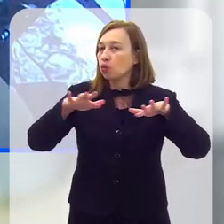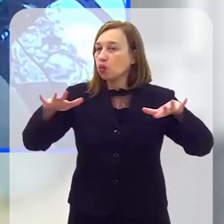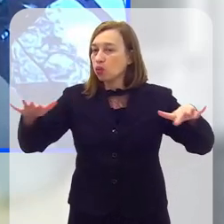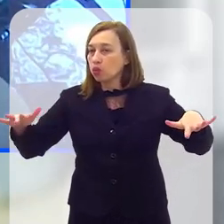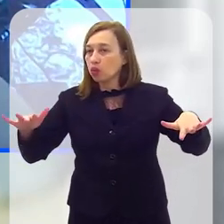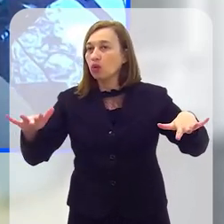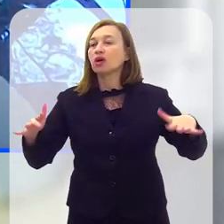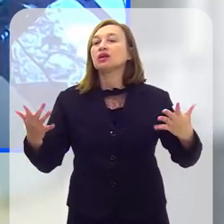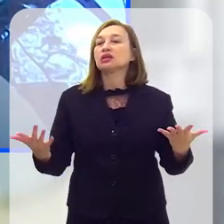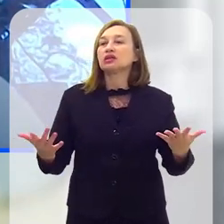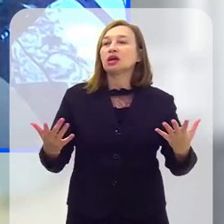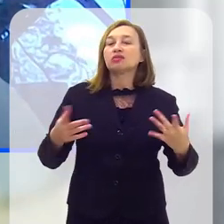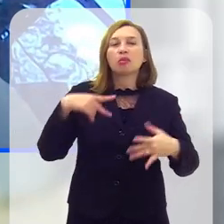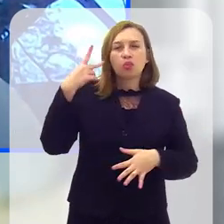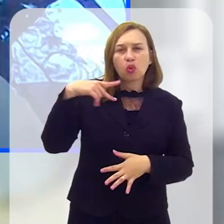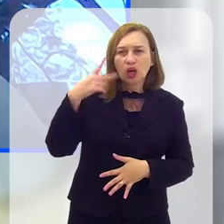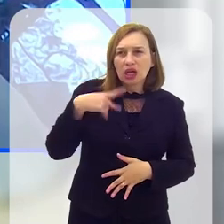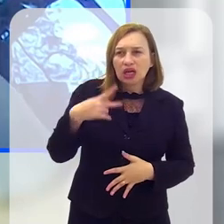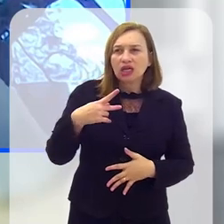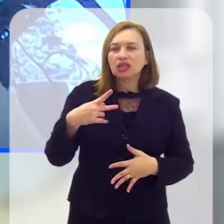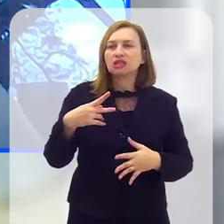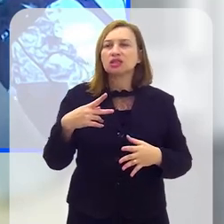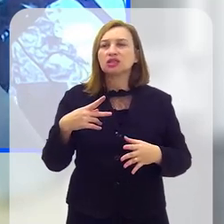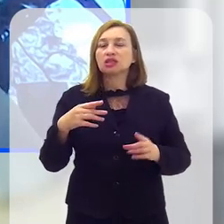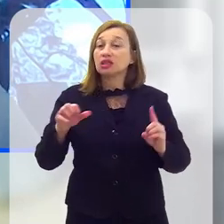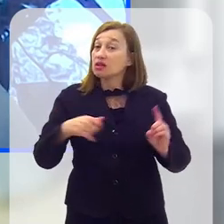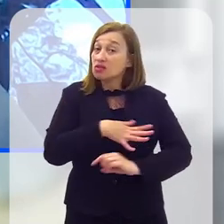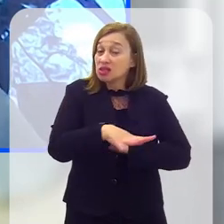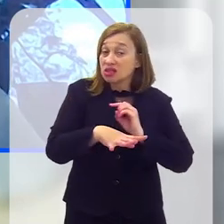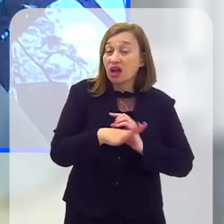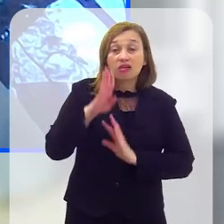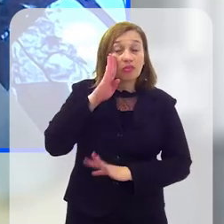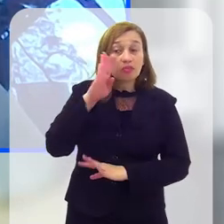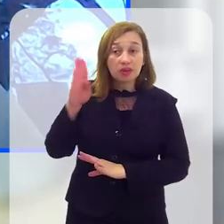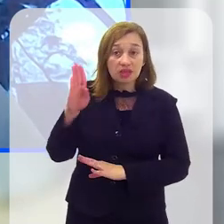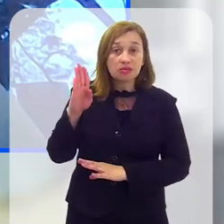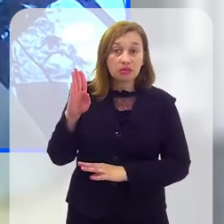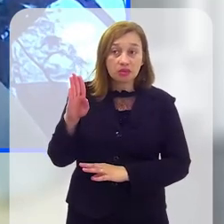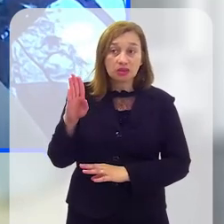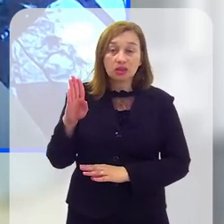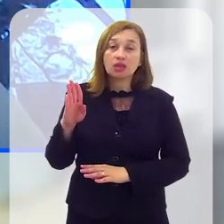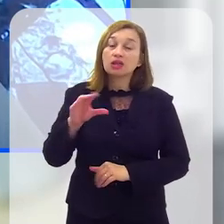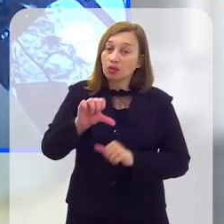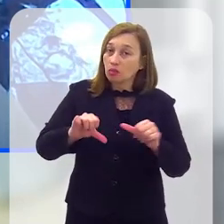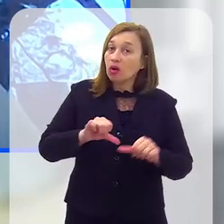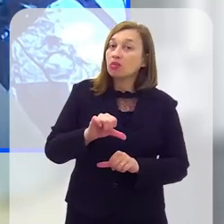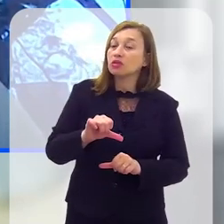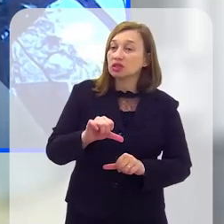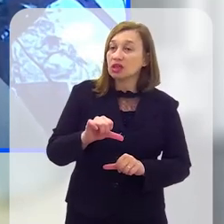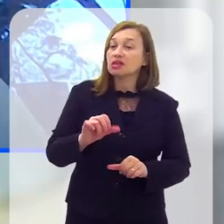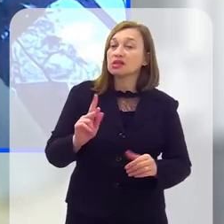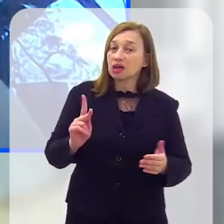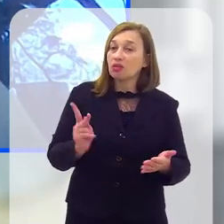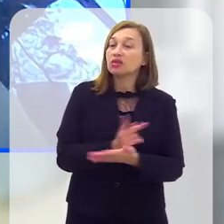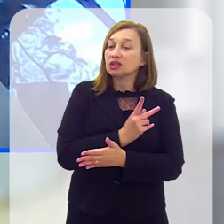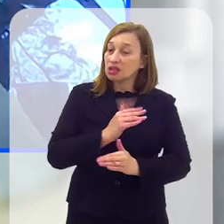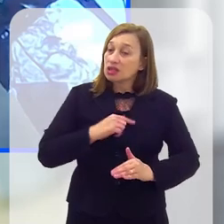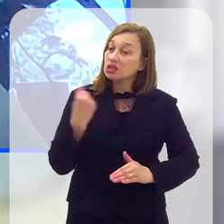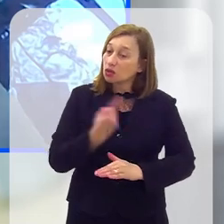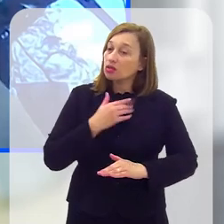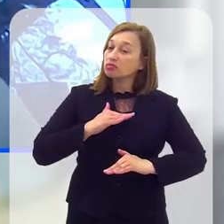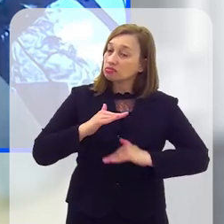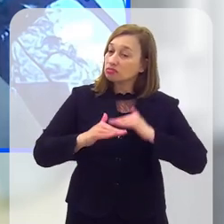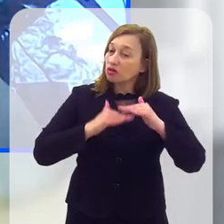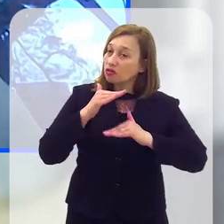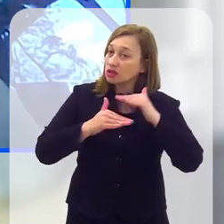mídia, está em destaque na política, está em destaque junto à sociedade. Isso é fundamental para que a gente tenha mudança, para que a gente possa